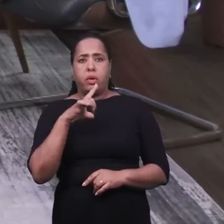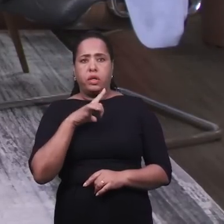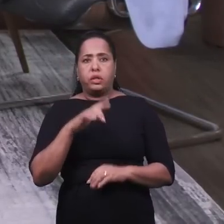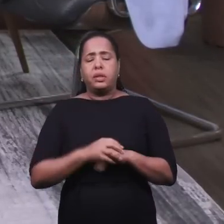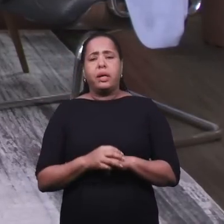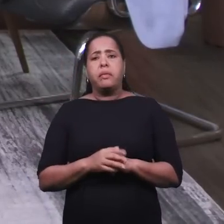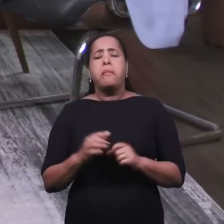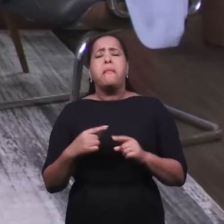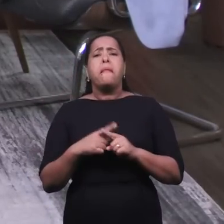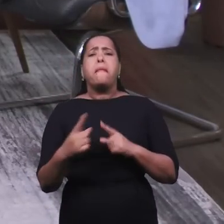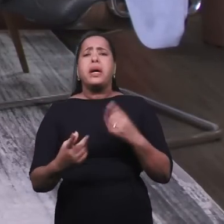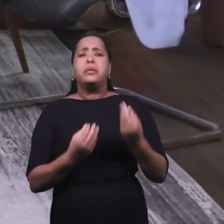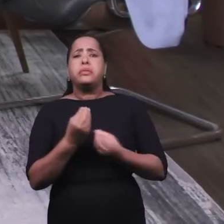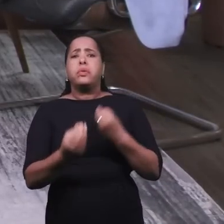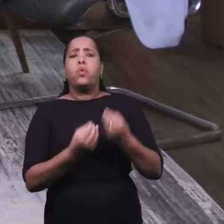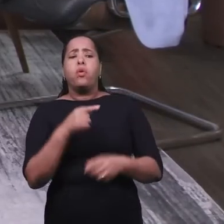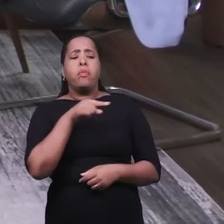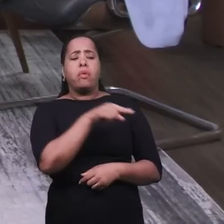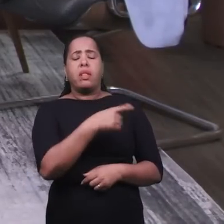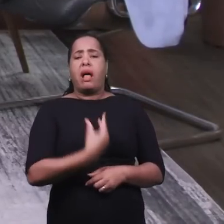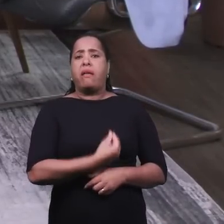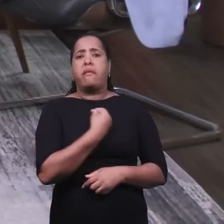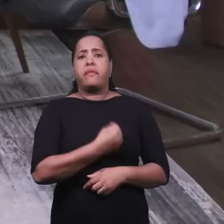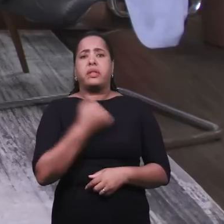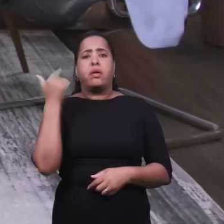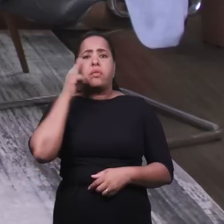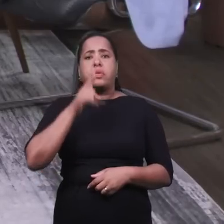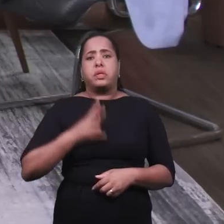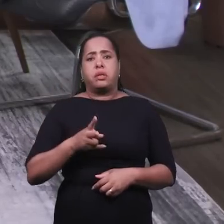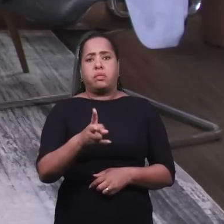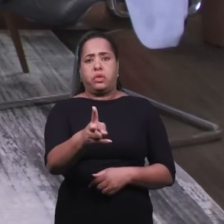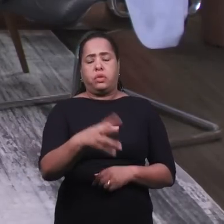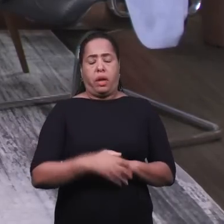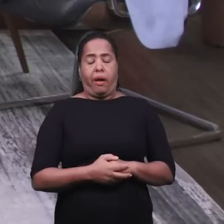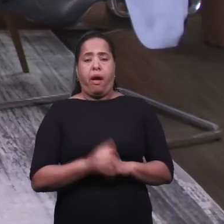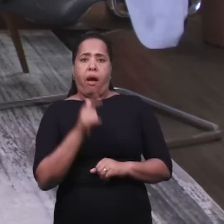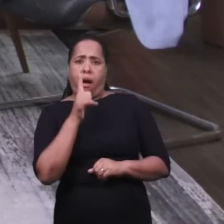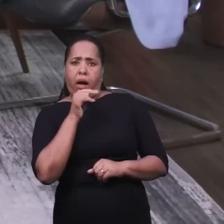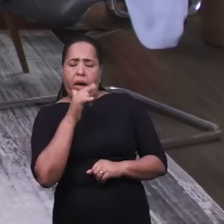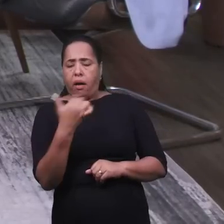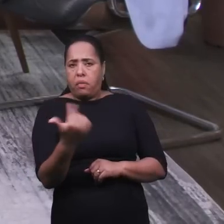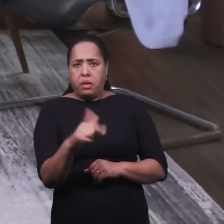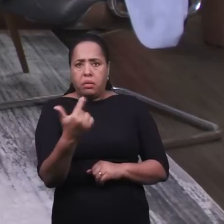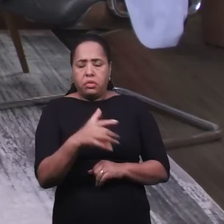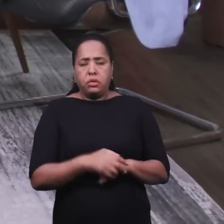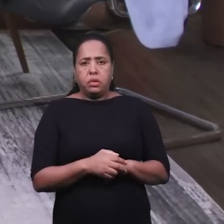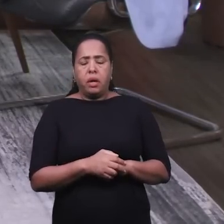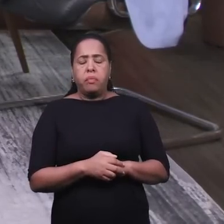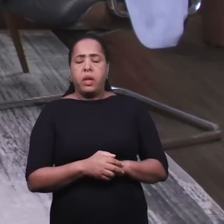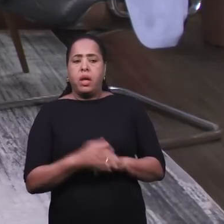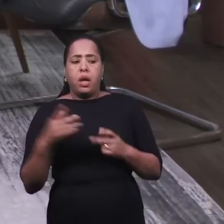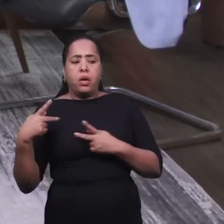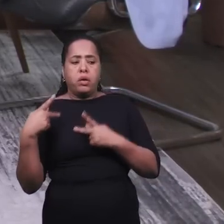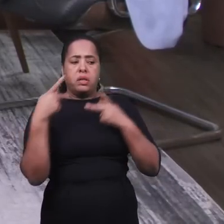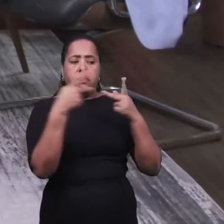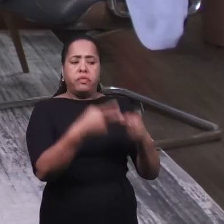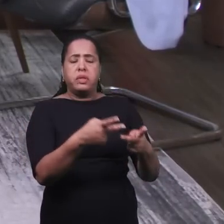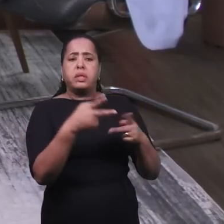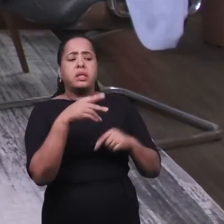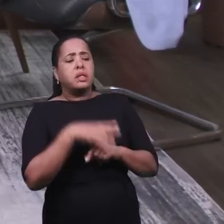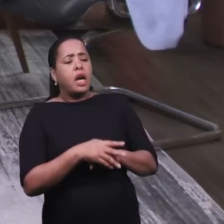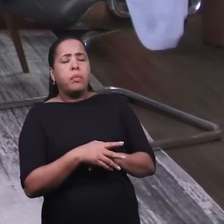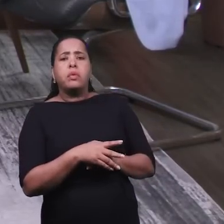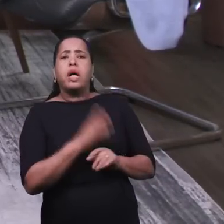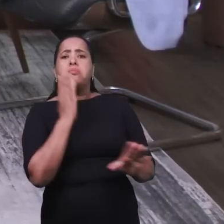inóspita, era um lugar deserto, não tinha como sobreviver ali, nem água potável não tem. Aliás, nós estivemos lá e pudemos constatar que até hoje não existe